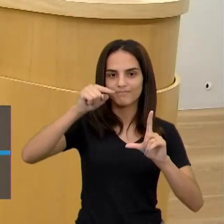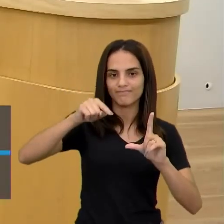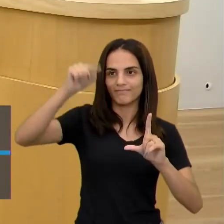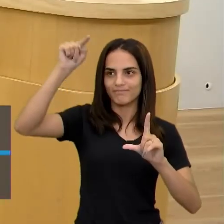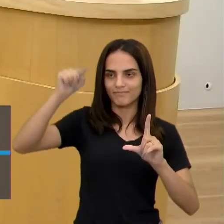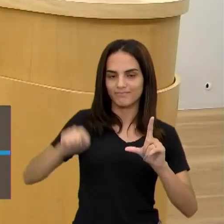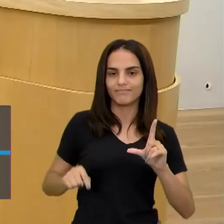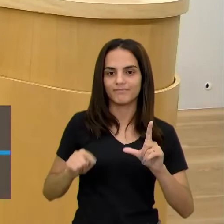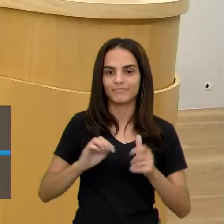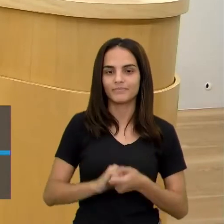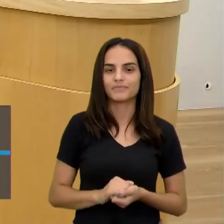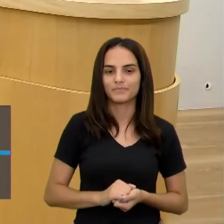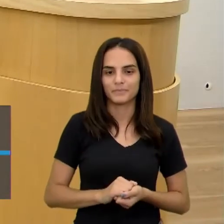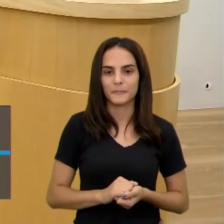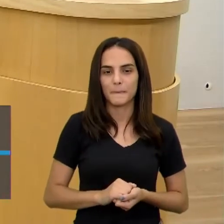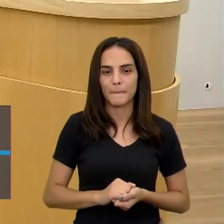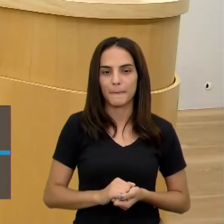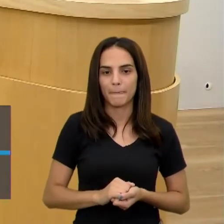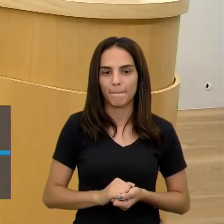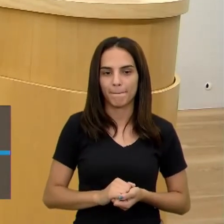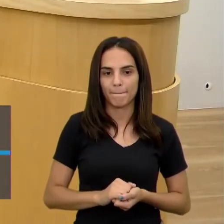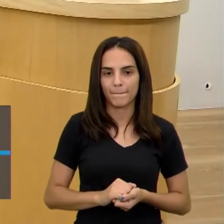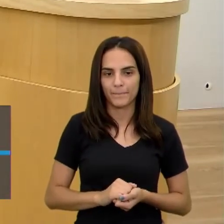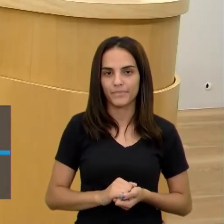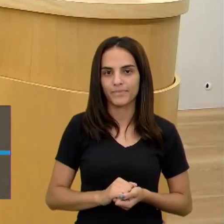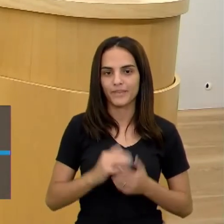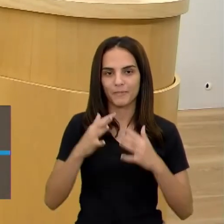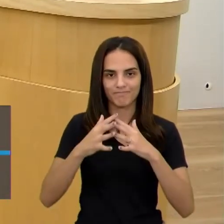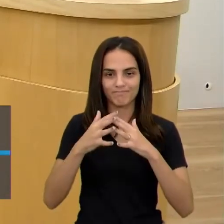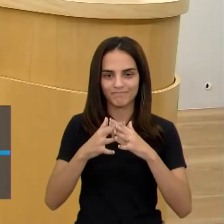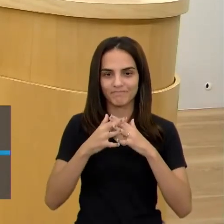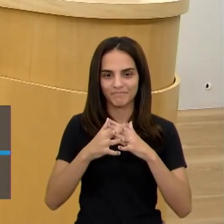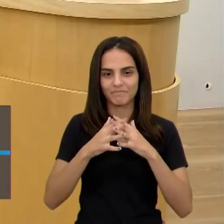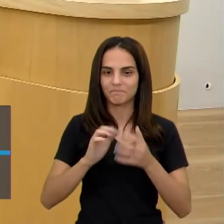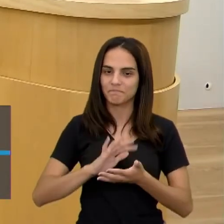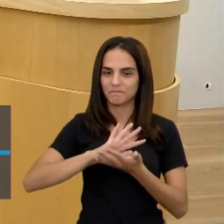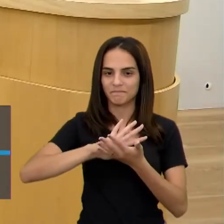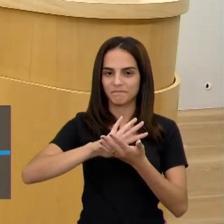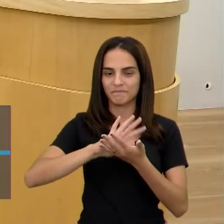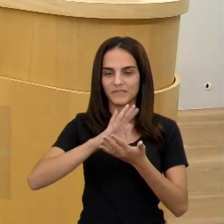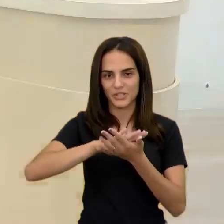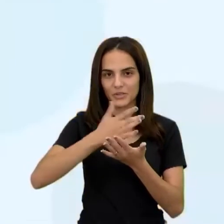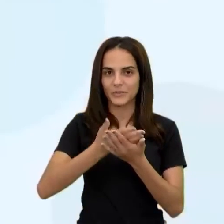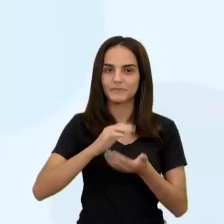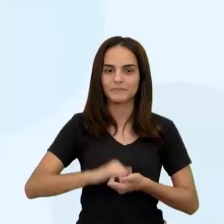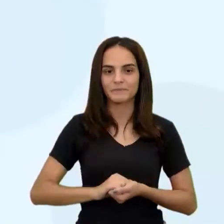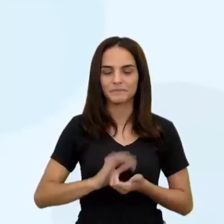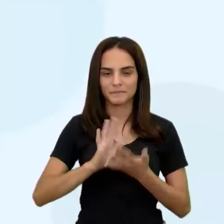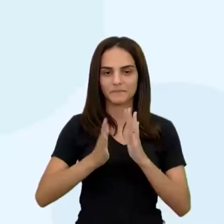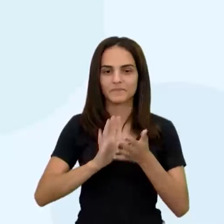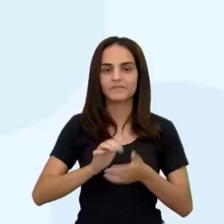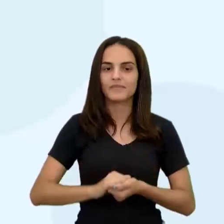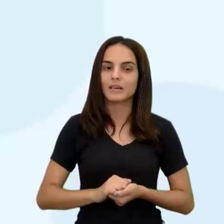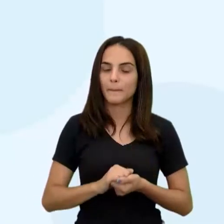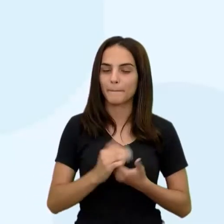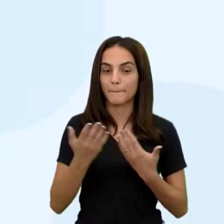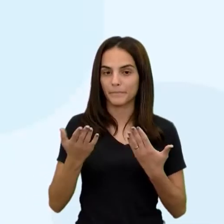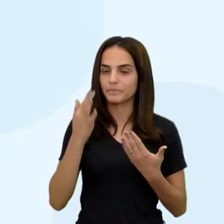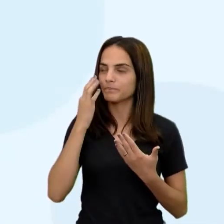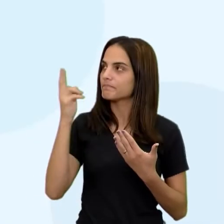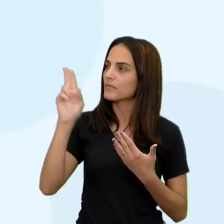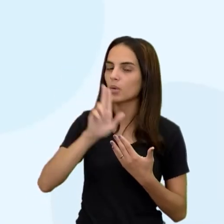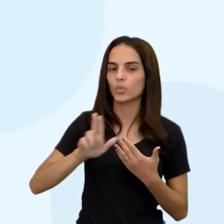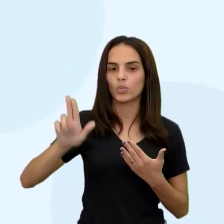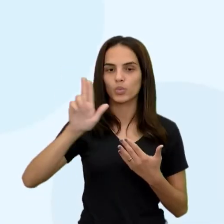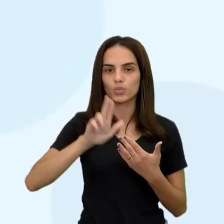estou conseguindo ver direito, vou para o outro lado, tá bom? Eu sei que, vou fazer isso lá para não atrapalhar o pessoal de Libras, tá? Você vai ficar aqui, fica legalzinho. Olha só. Gráfico, finalidades do uso